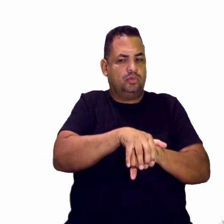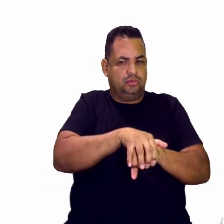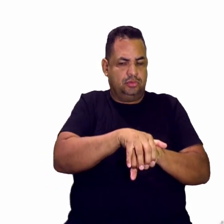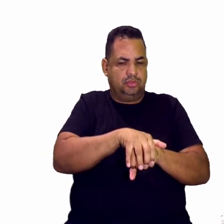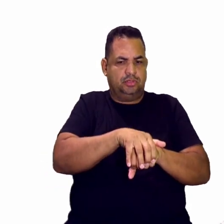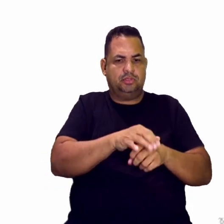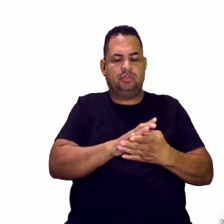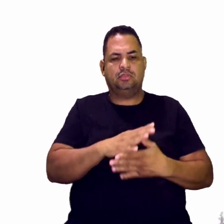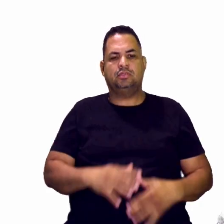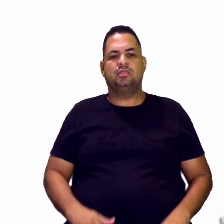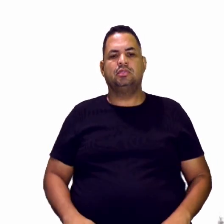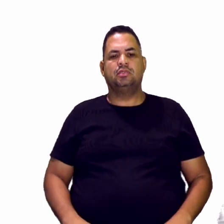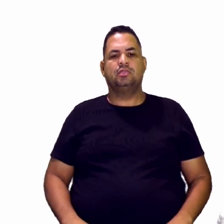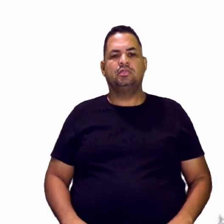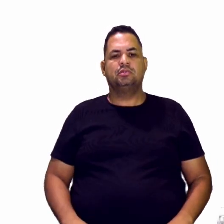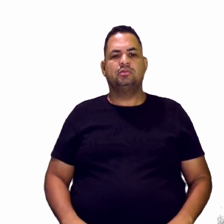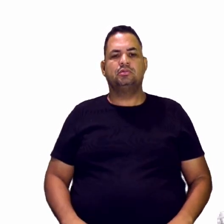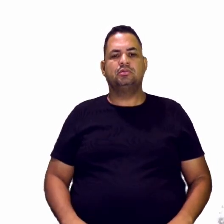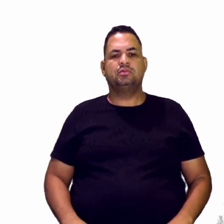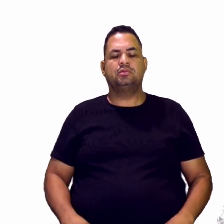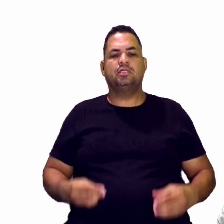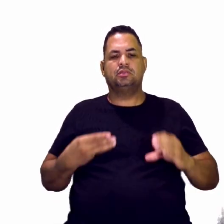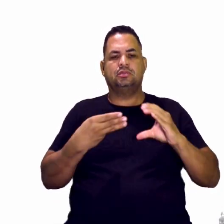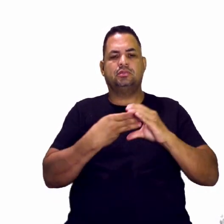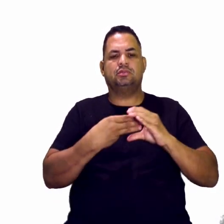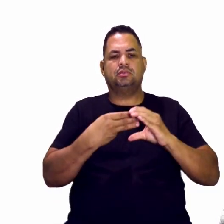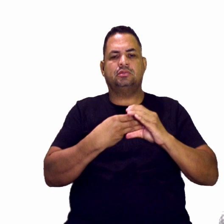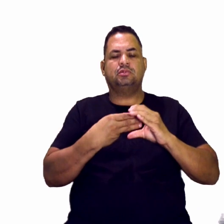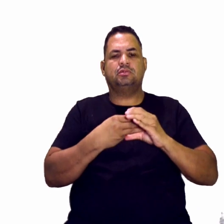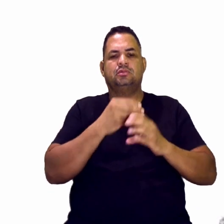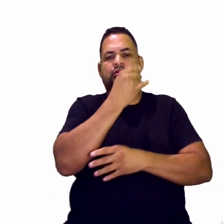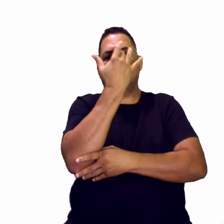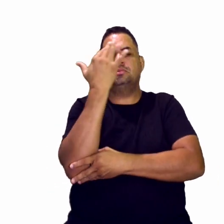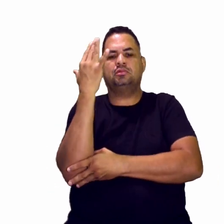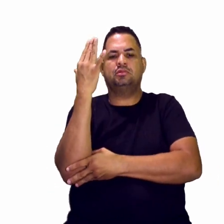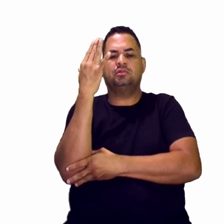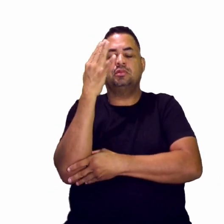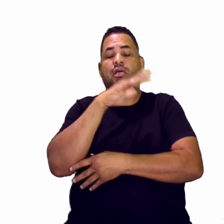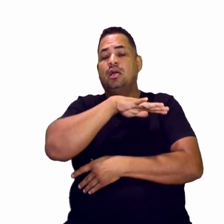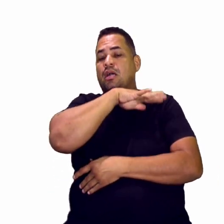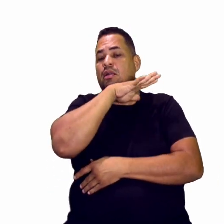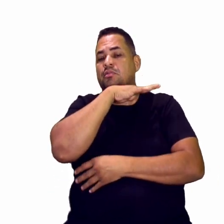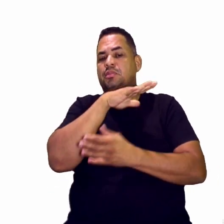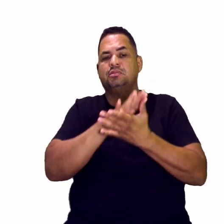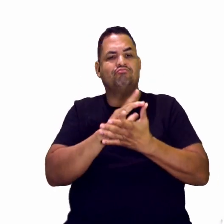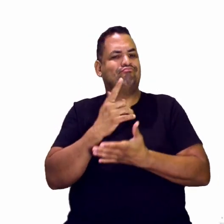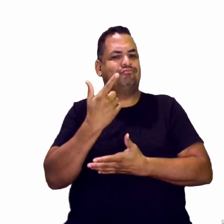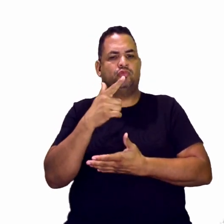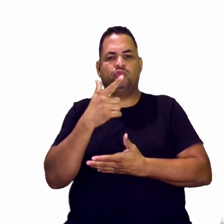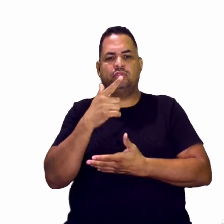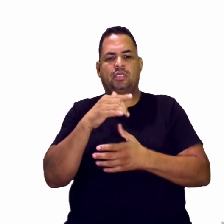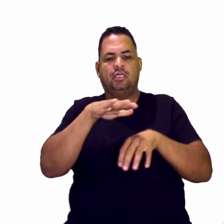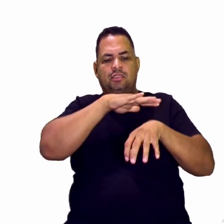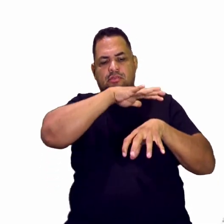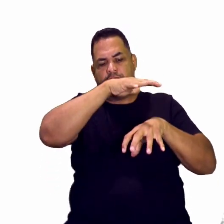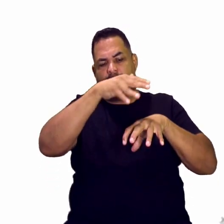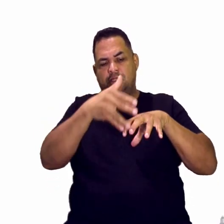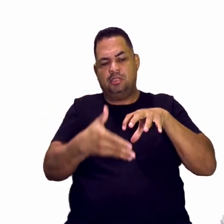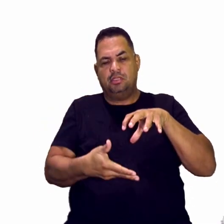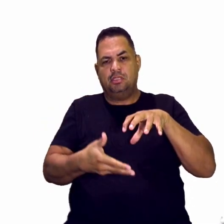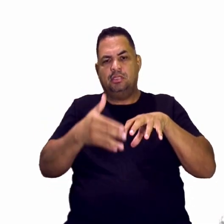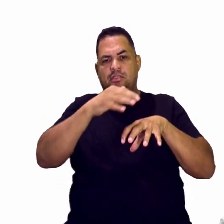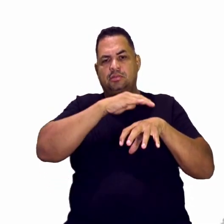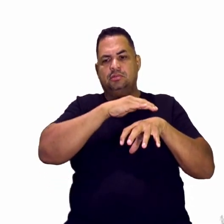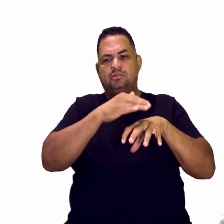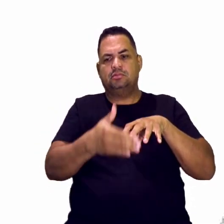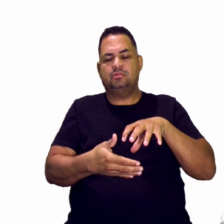nas células animais, você não vai encontrar a parede vegetal. Porém,